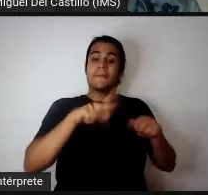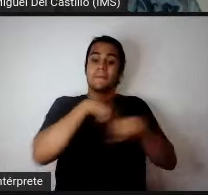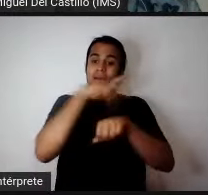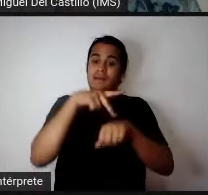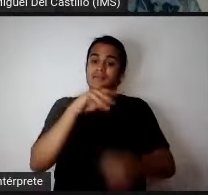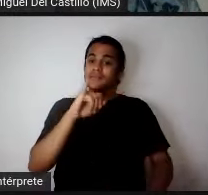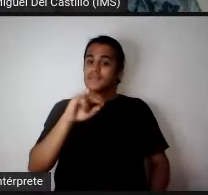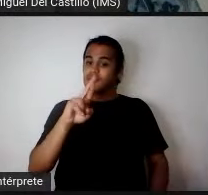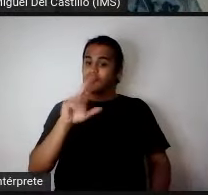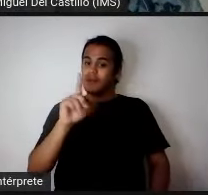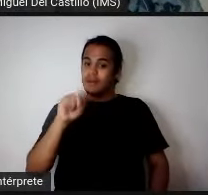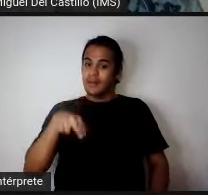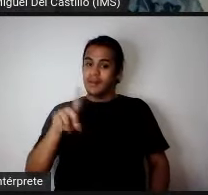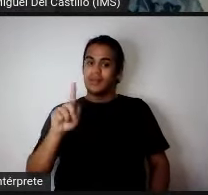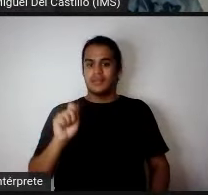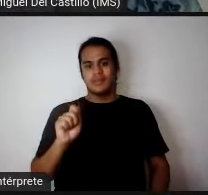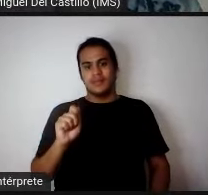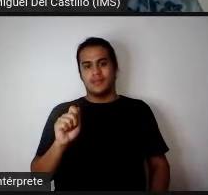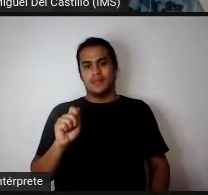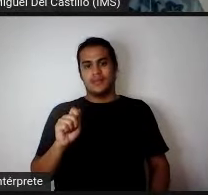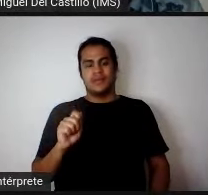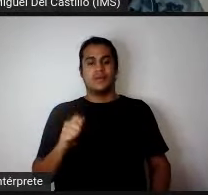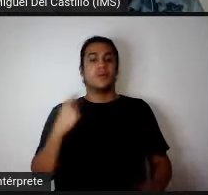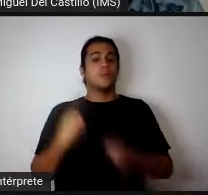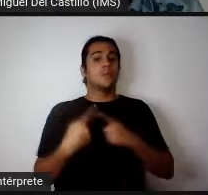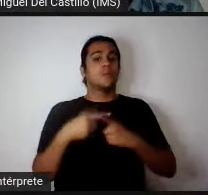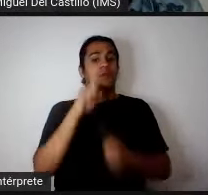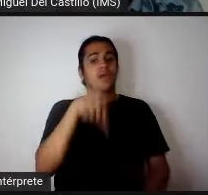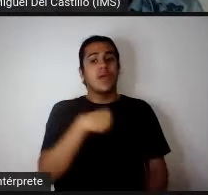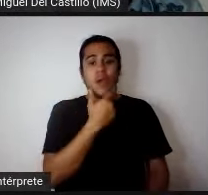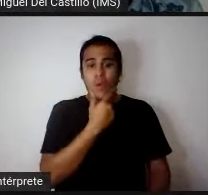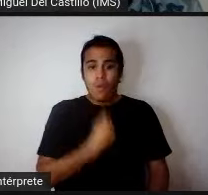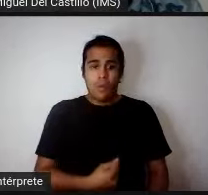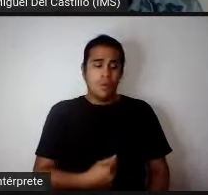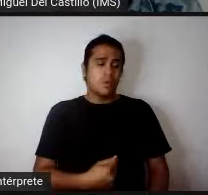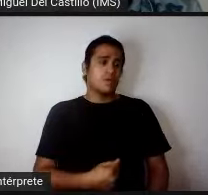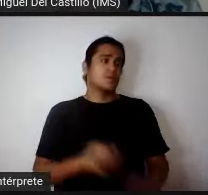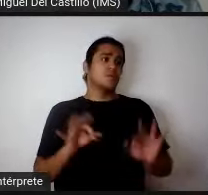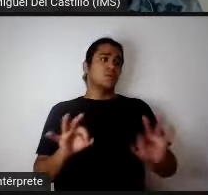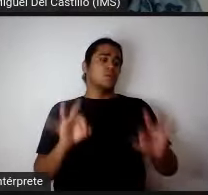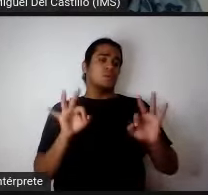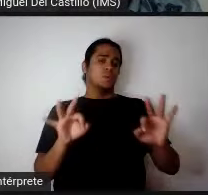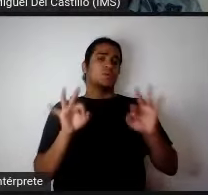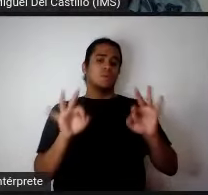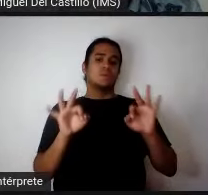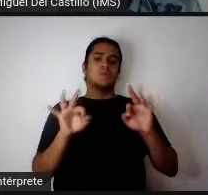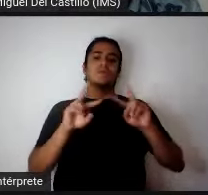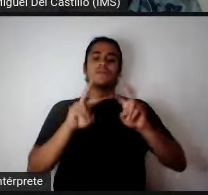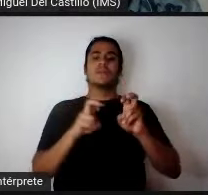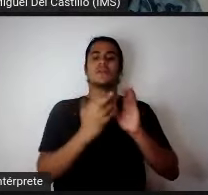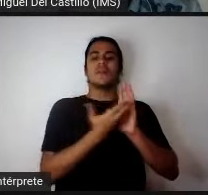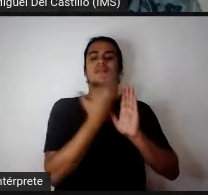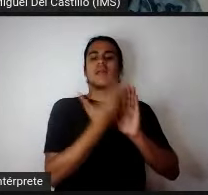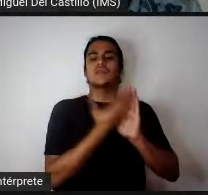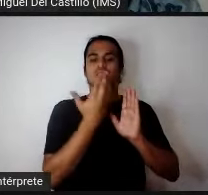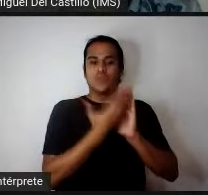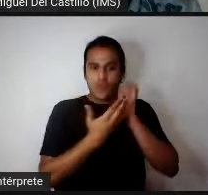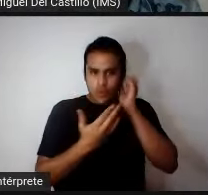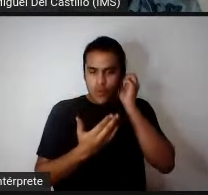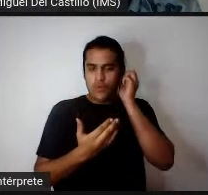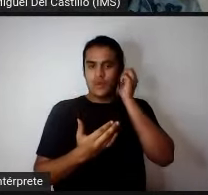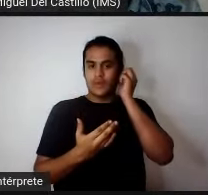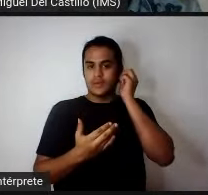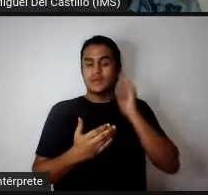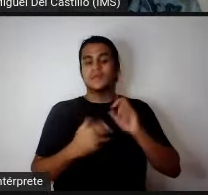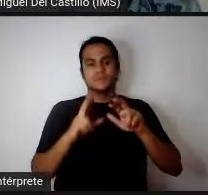Porque ele era um homem absolutamente muitíssimo versado em literatura mundial, não? Então,